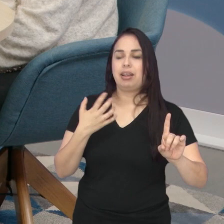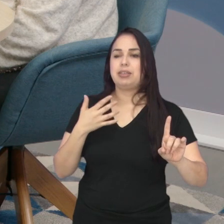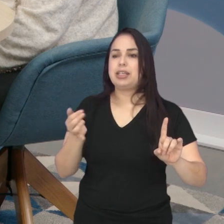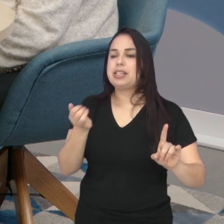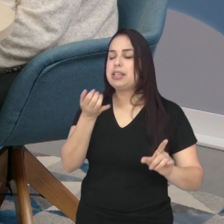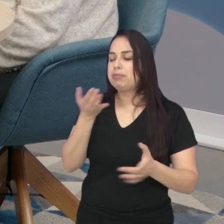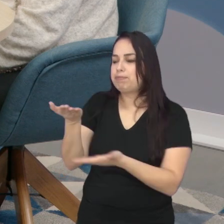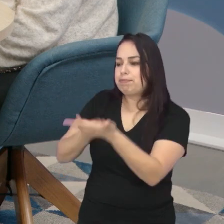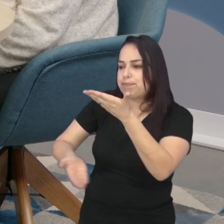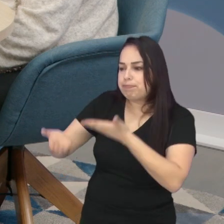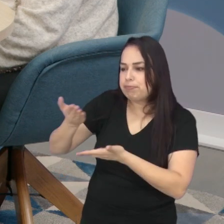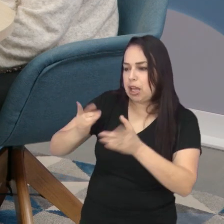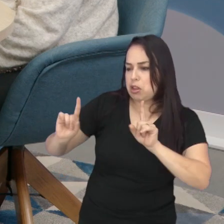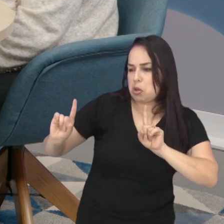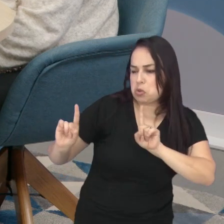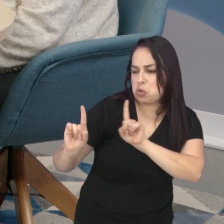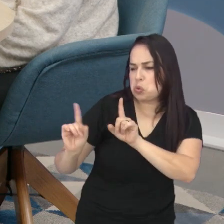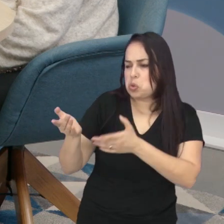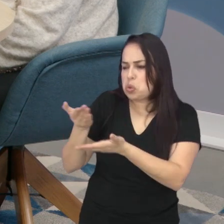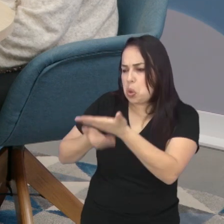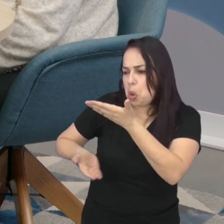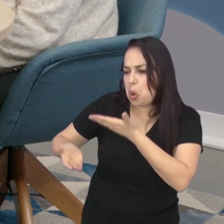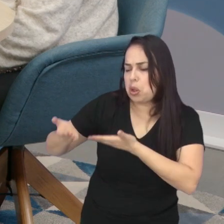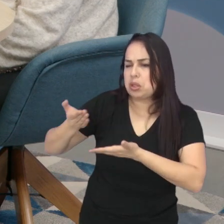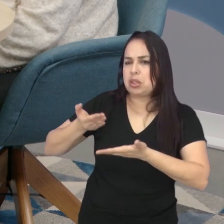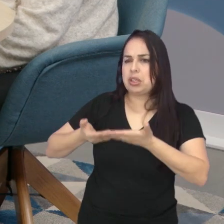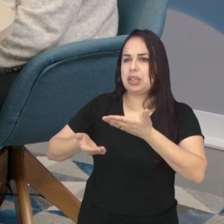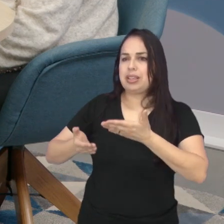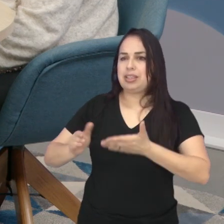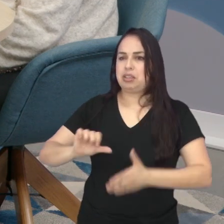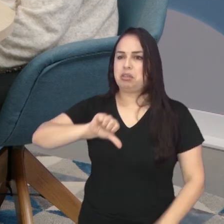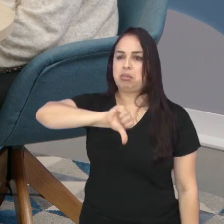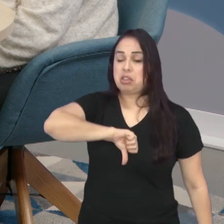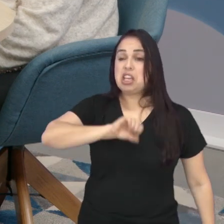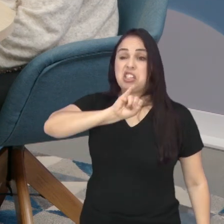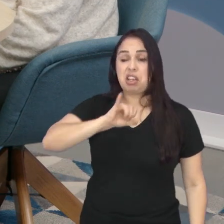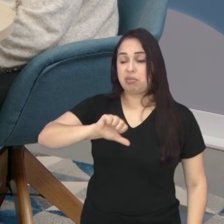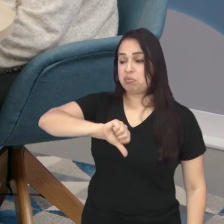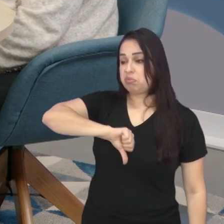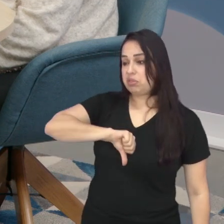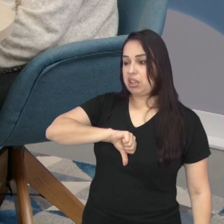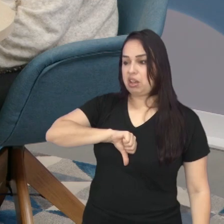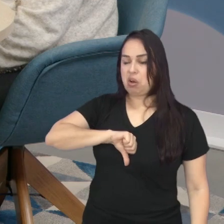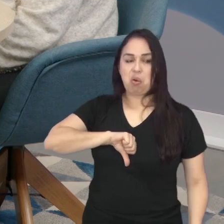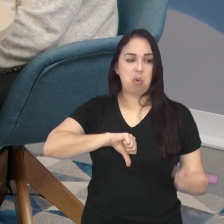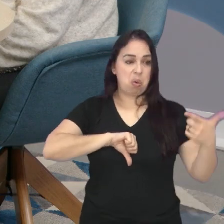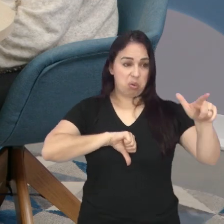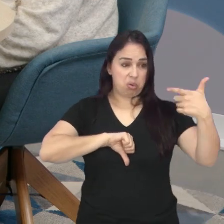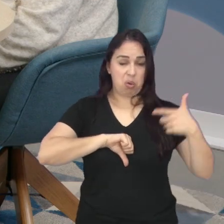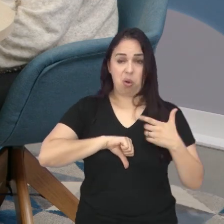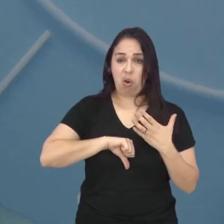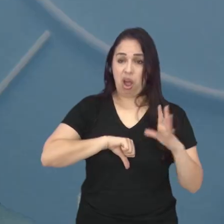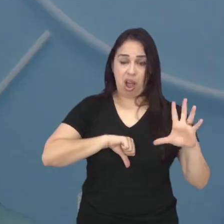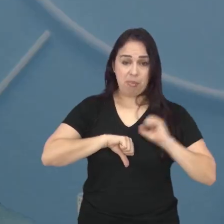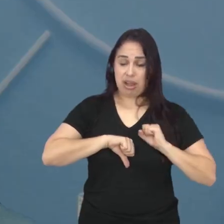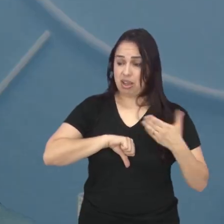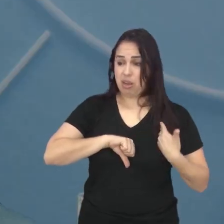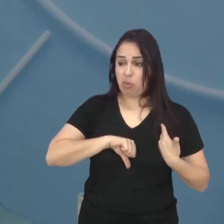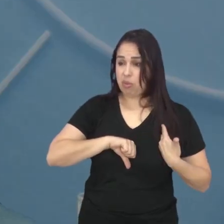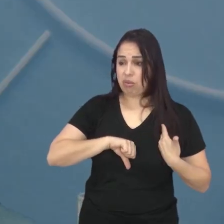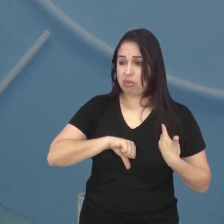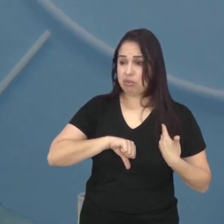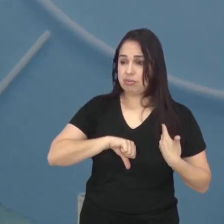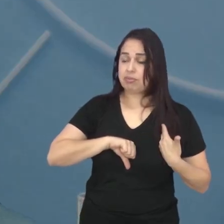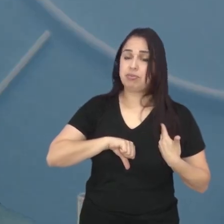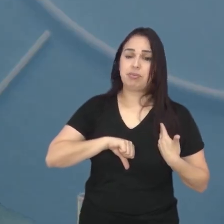Então ela está num relacionamento, ela está ali com alguém que gosta dela, se ela já está com a autoestima baixa, ela acha que ninguém mais vai gostar. No